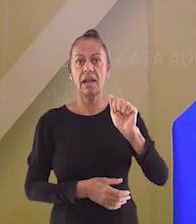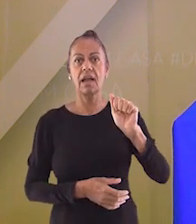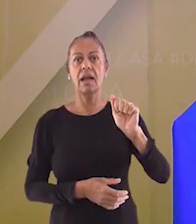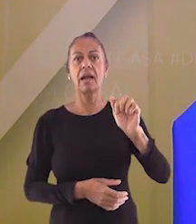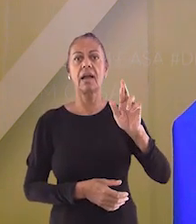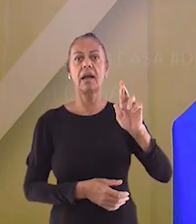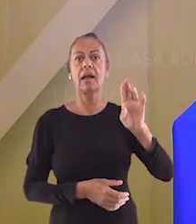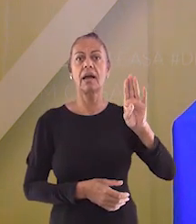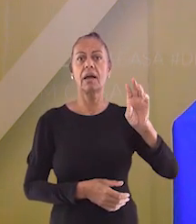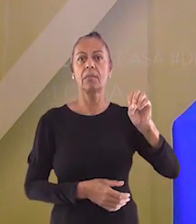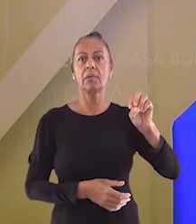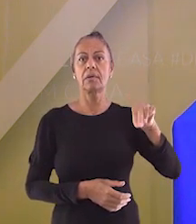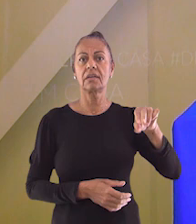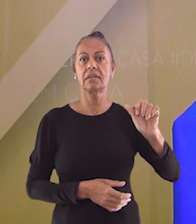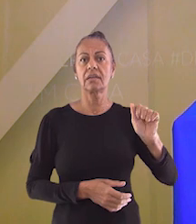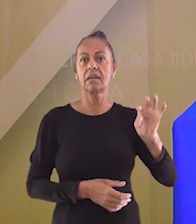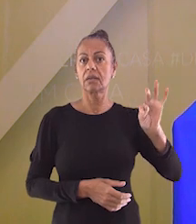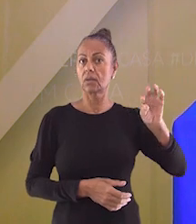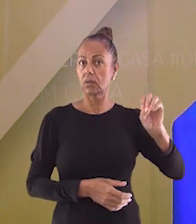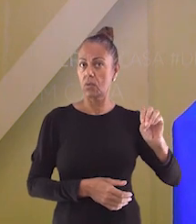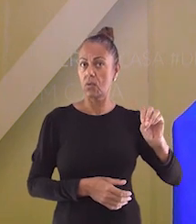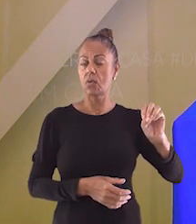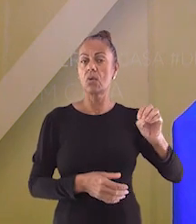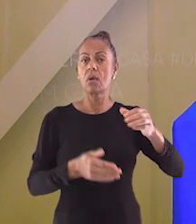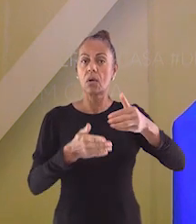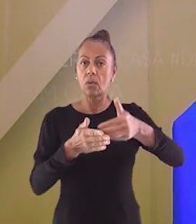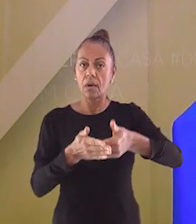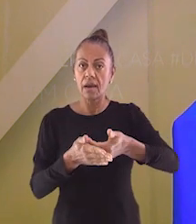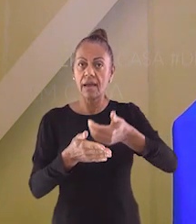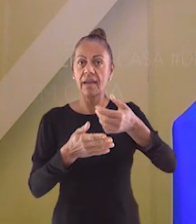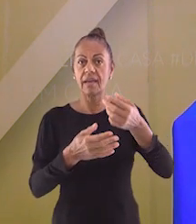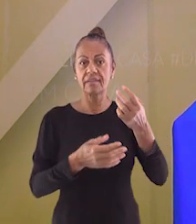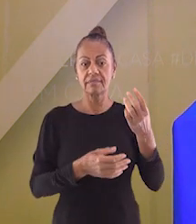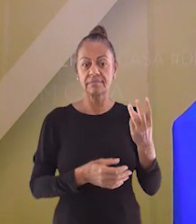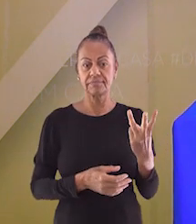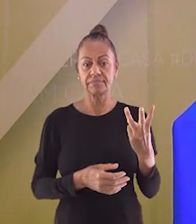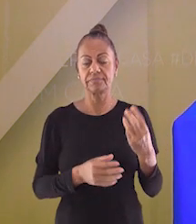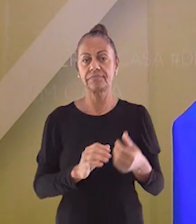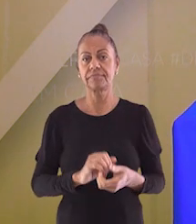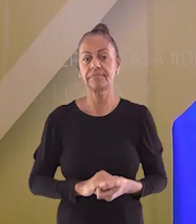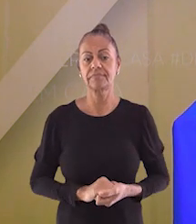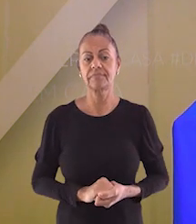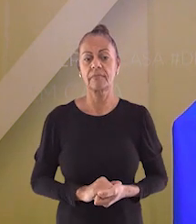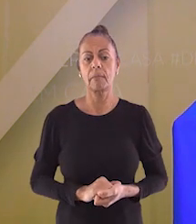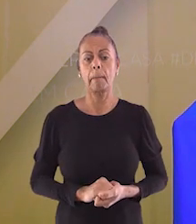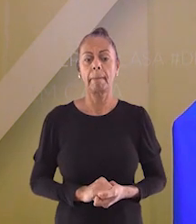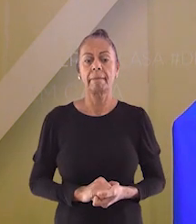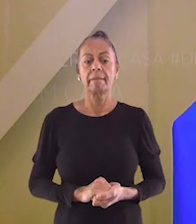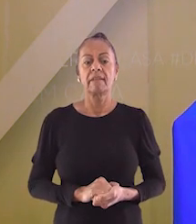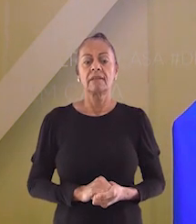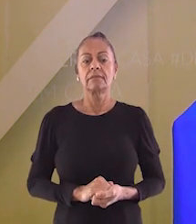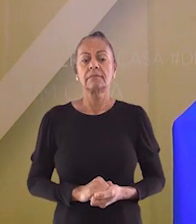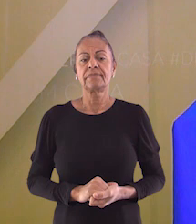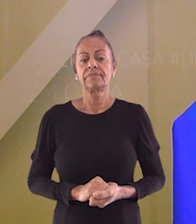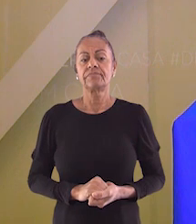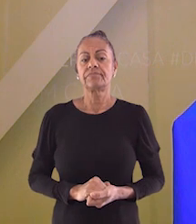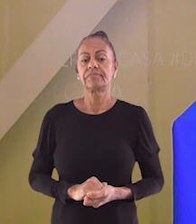Vamos adicioná-las aqui. São colheres de sopa, tá, gente? Pode estar